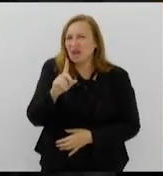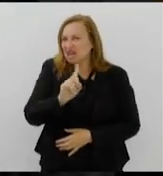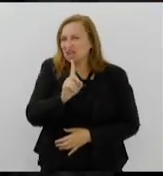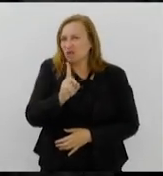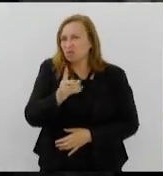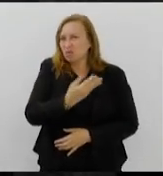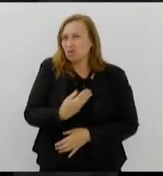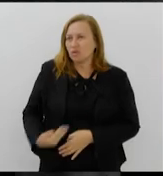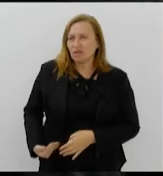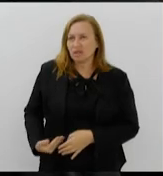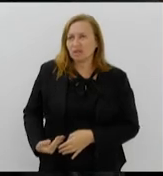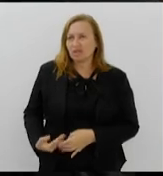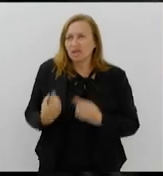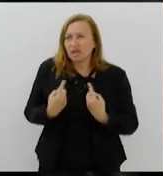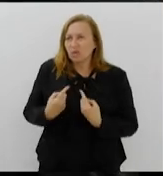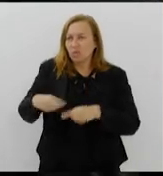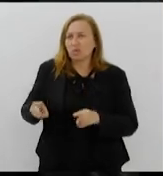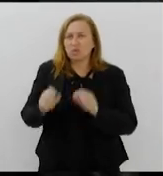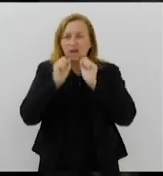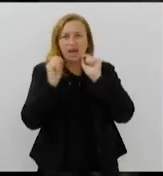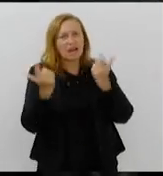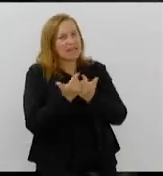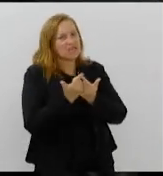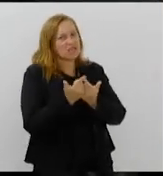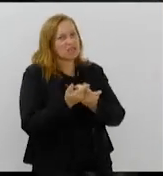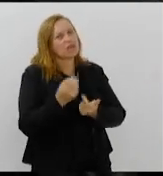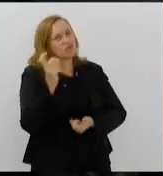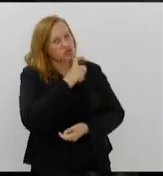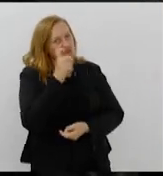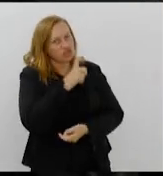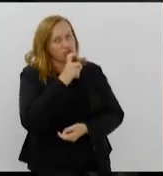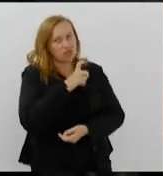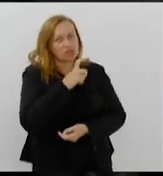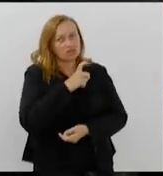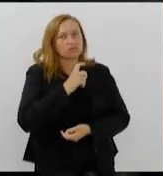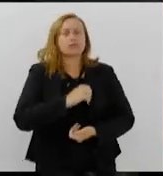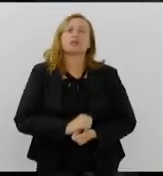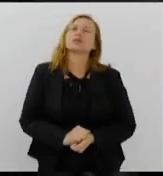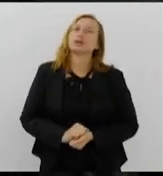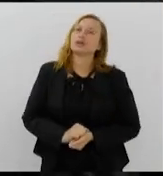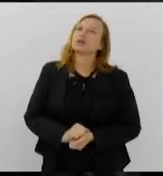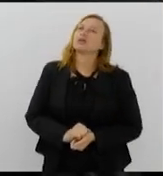governador, vai partir para o ataque à Assembleia Legislativa. Esperamos que não.